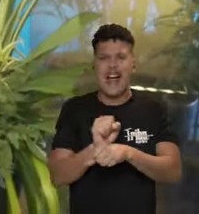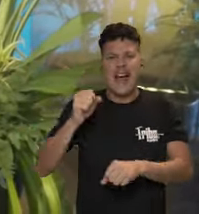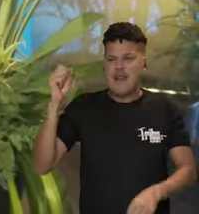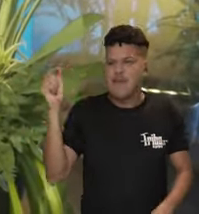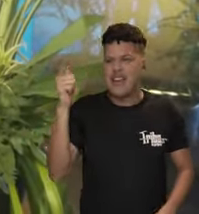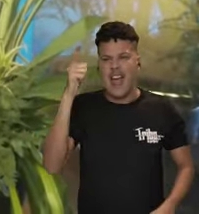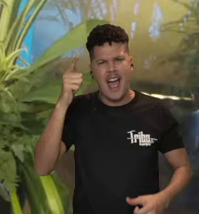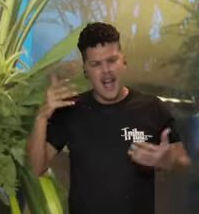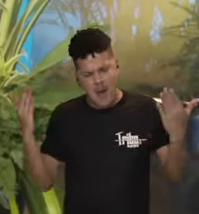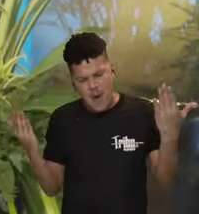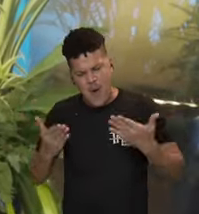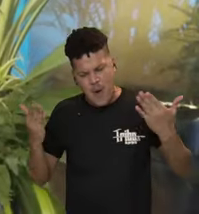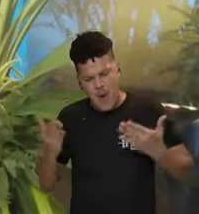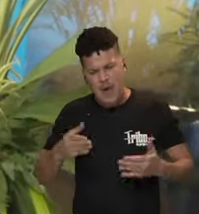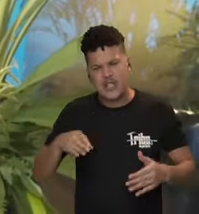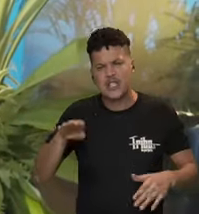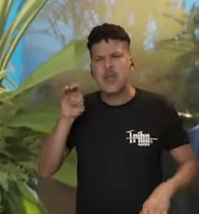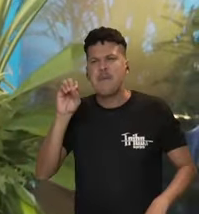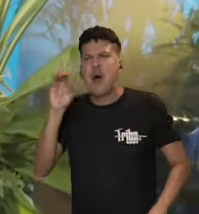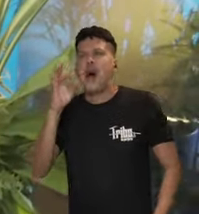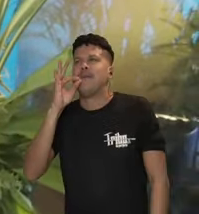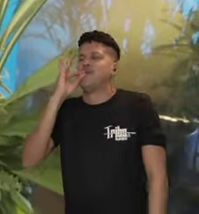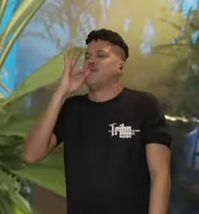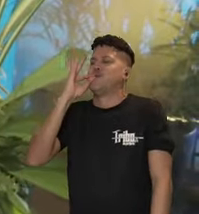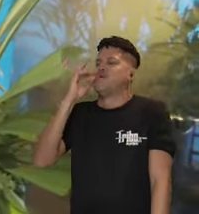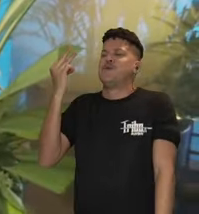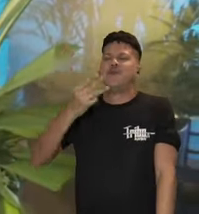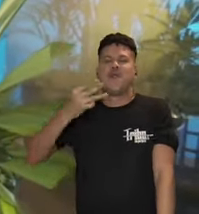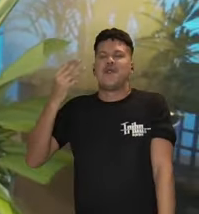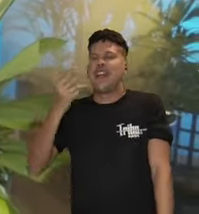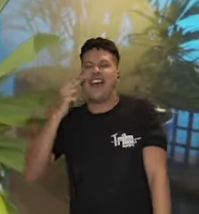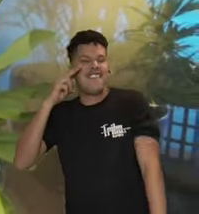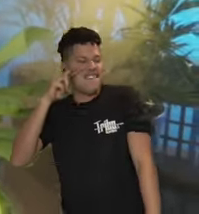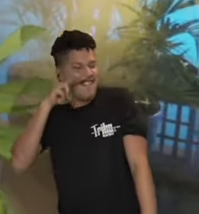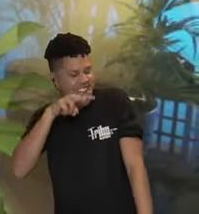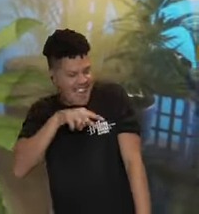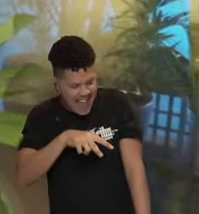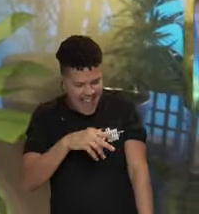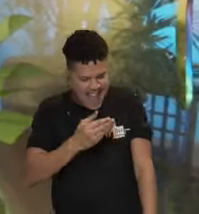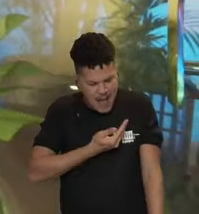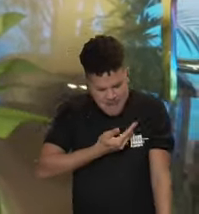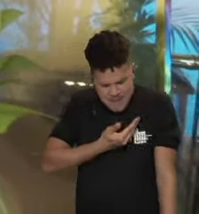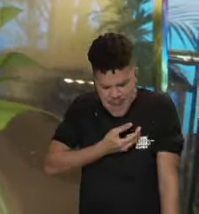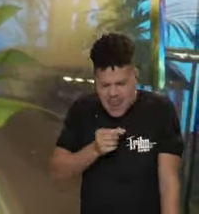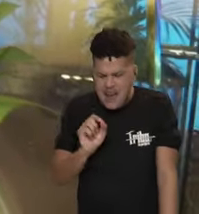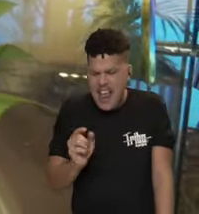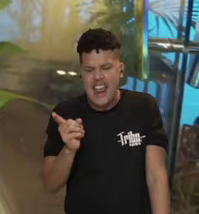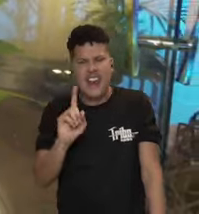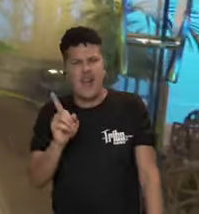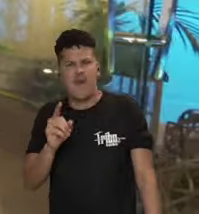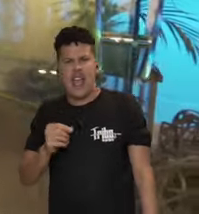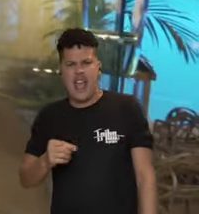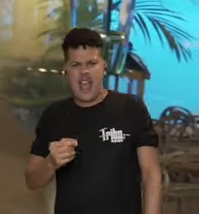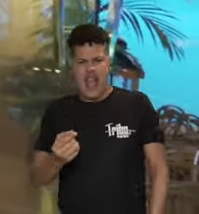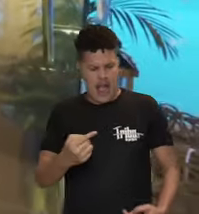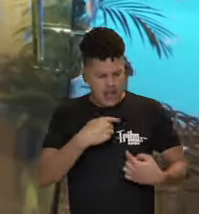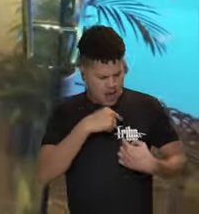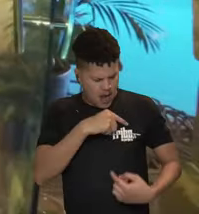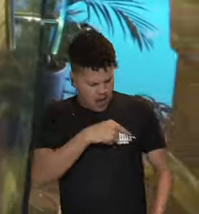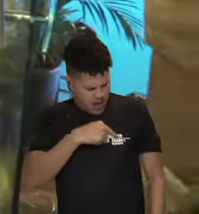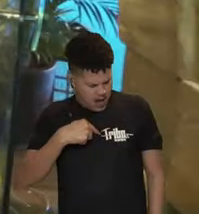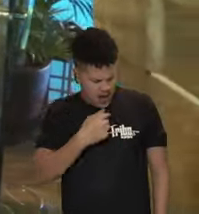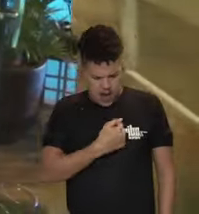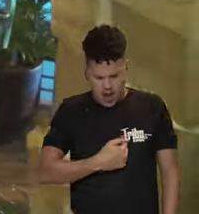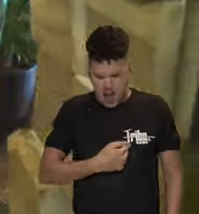Bob vão me levar às alturas pra ver de cima os aliados e quem não é. E que minha cruz no peito me proteja